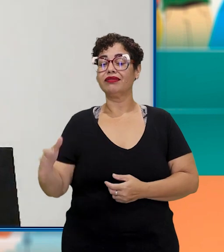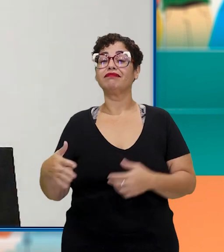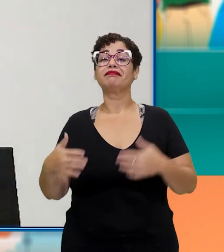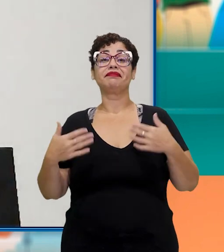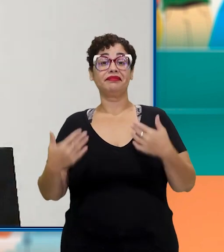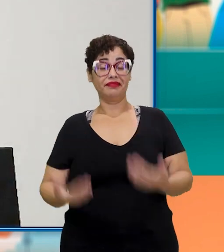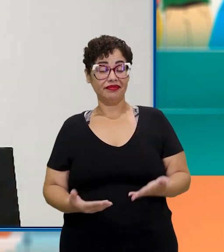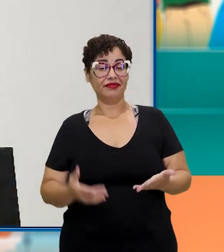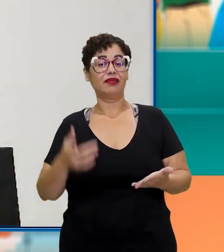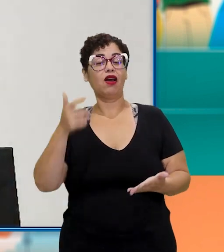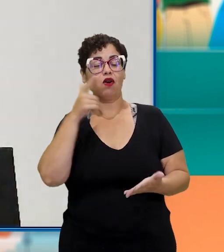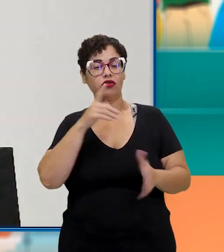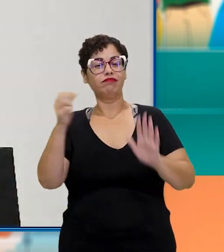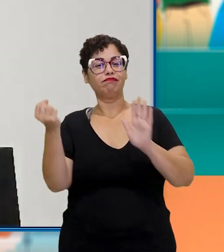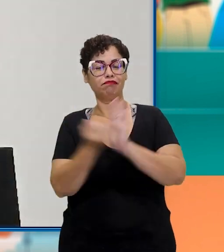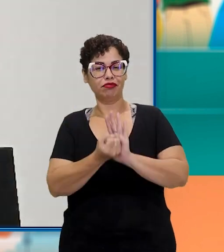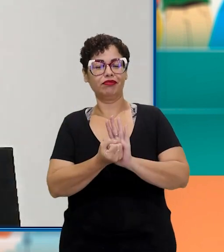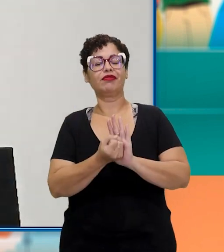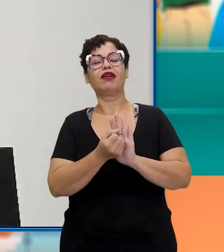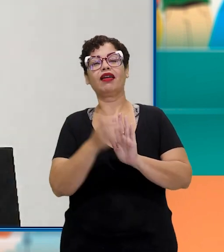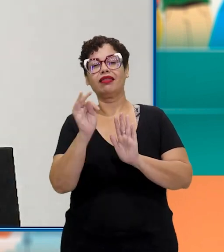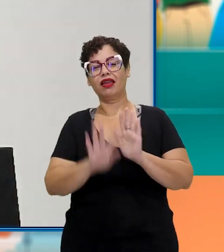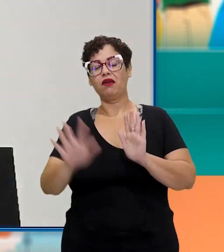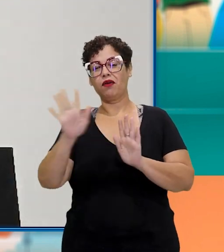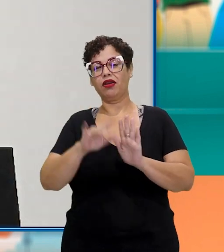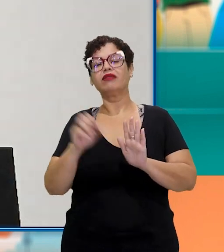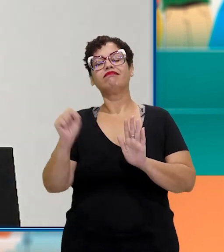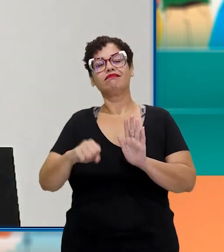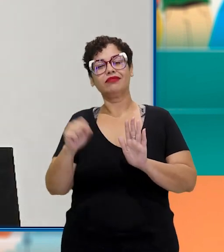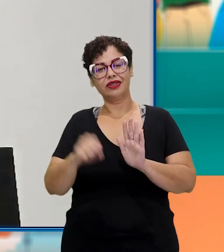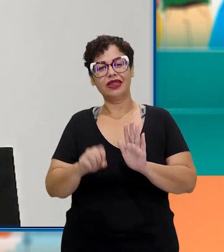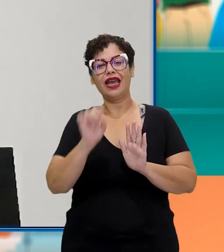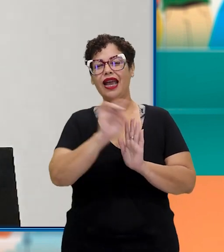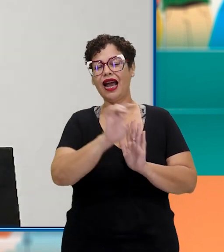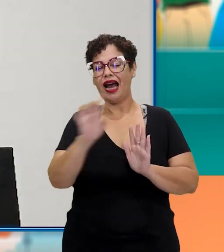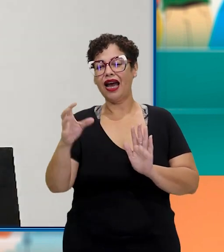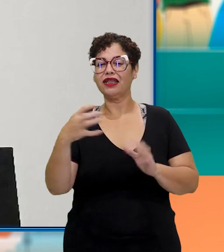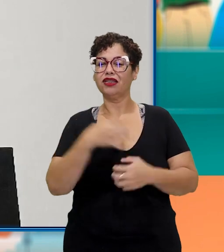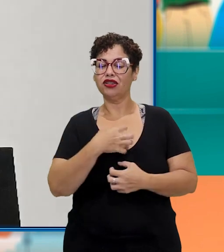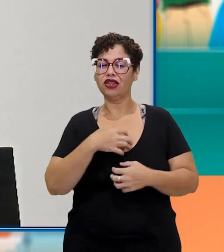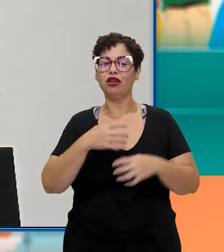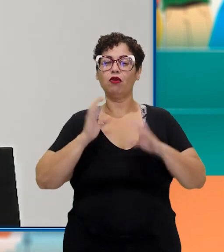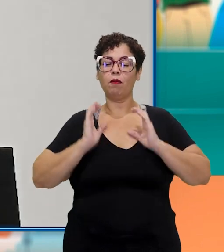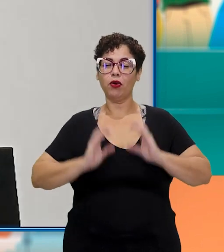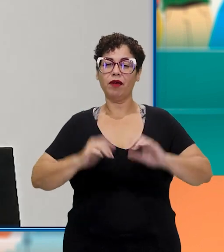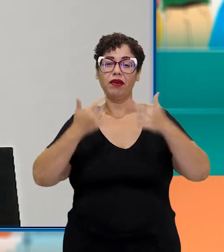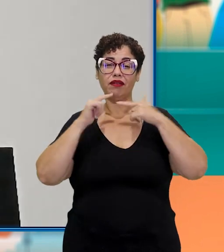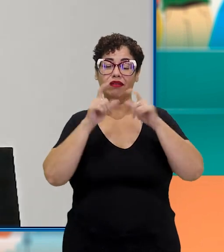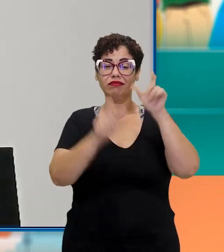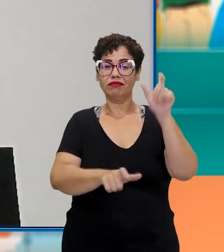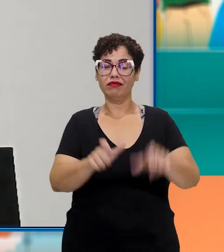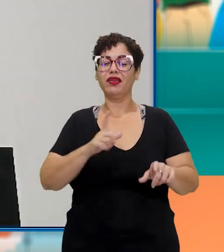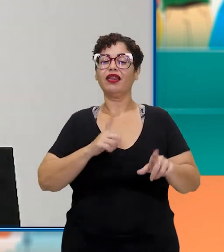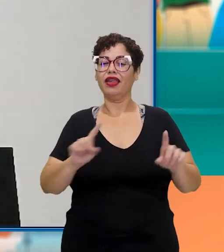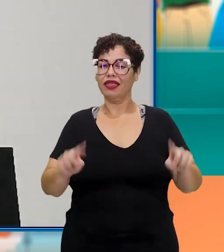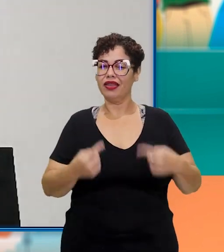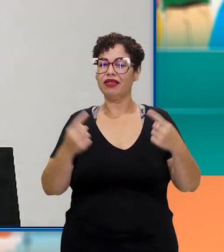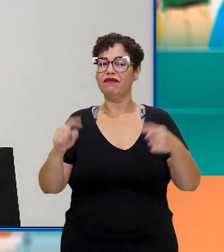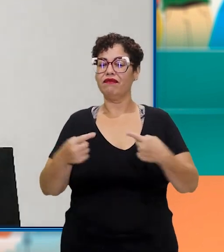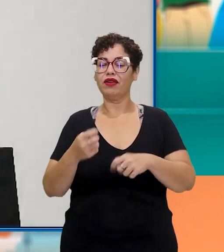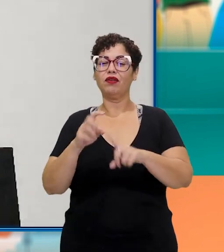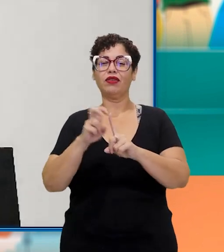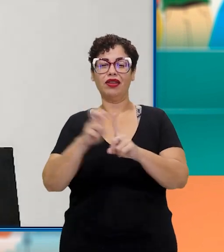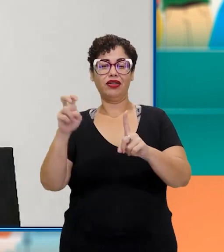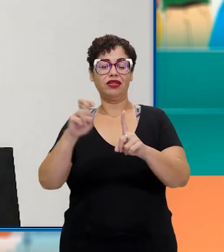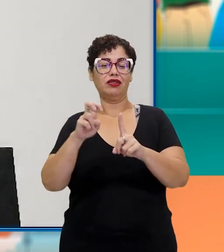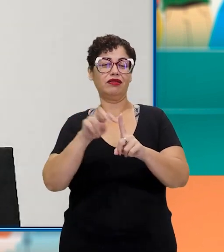dos indivíduos. Logo, foi ratificada a teoria dos temperamentos. E sim, cada temperamento tem certos desafios específicos